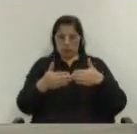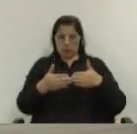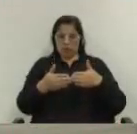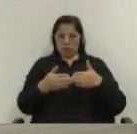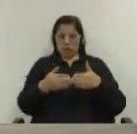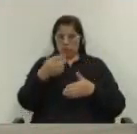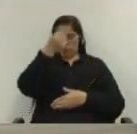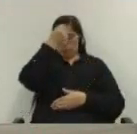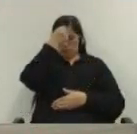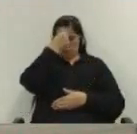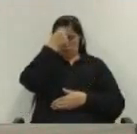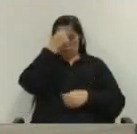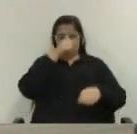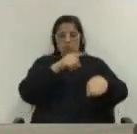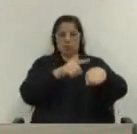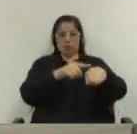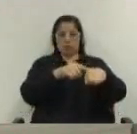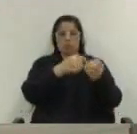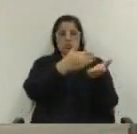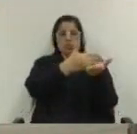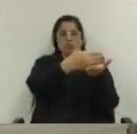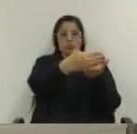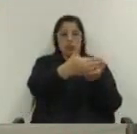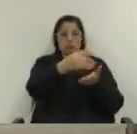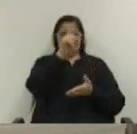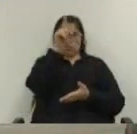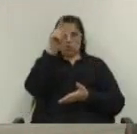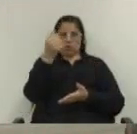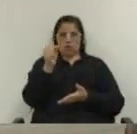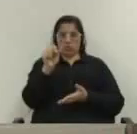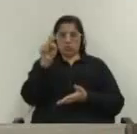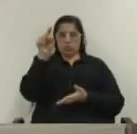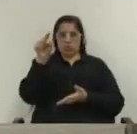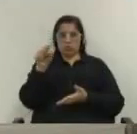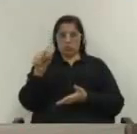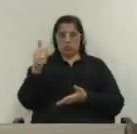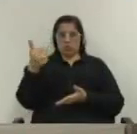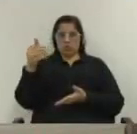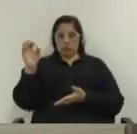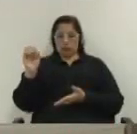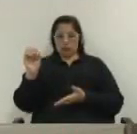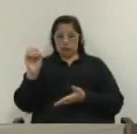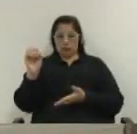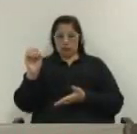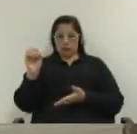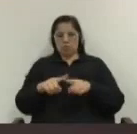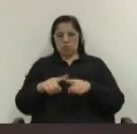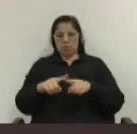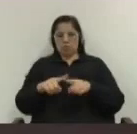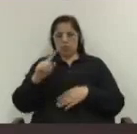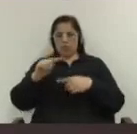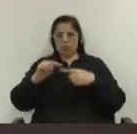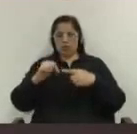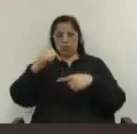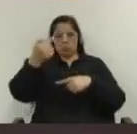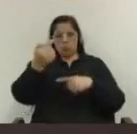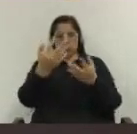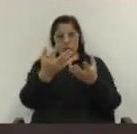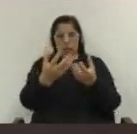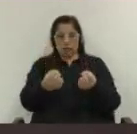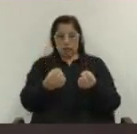Nós iniciamos às 6h10, mas o tempo é contado após a leitura da ata. Após a aprovação da ata. Obrigado.